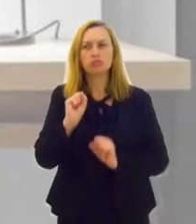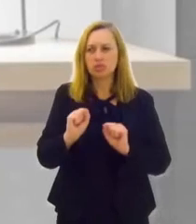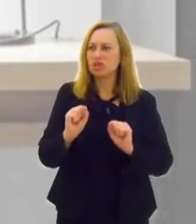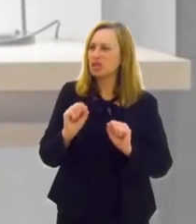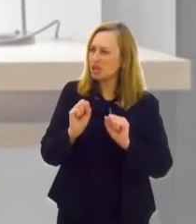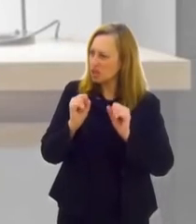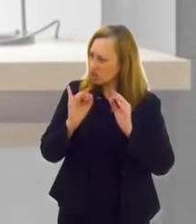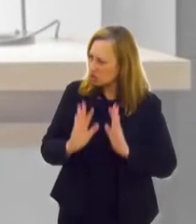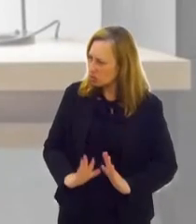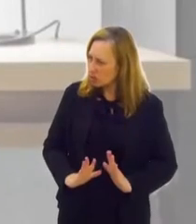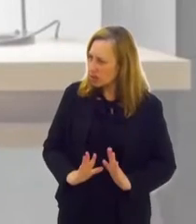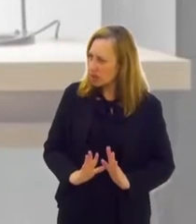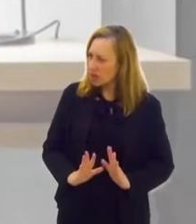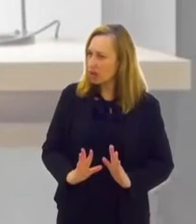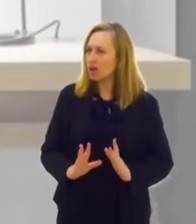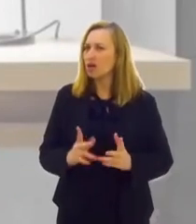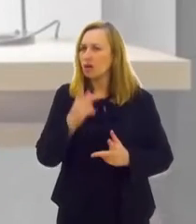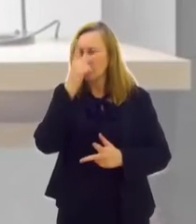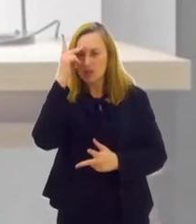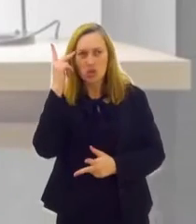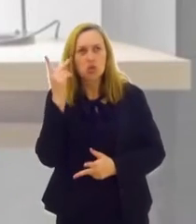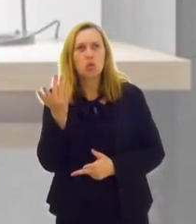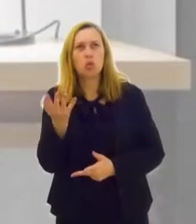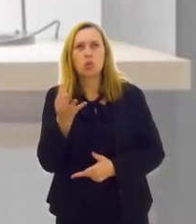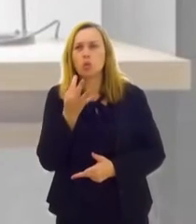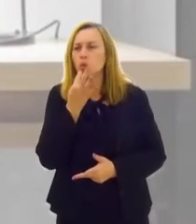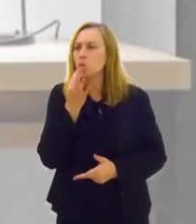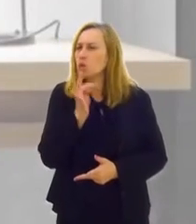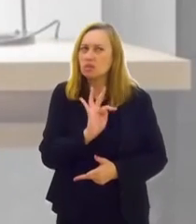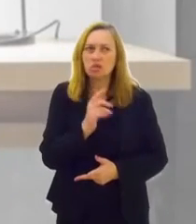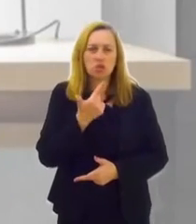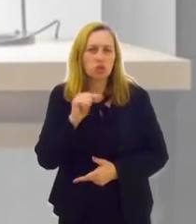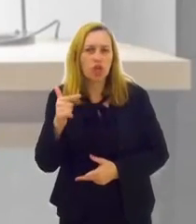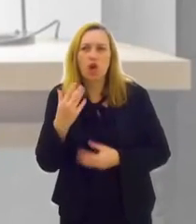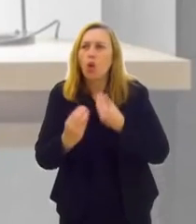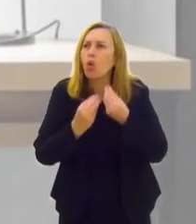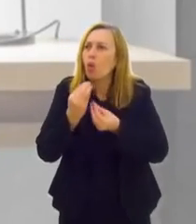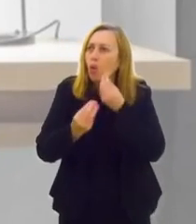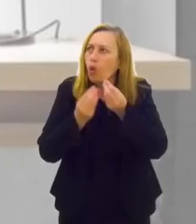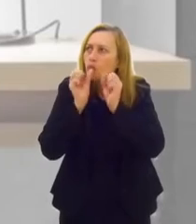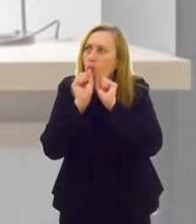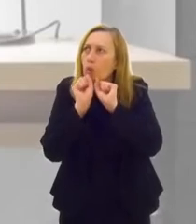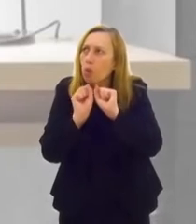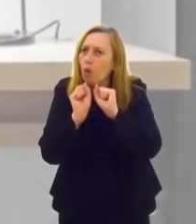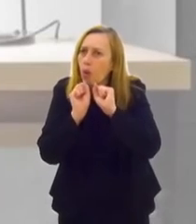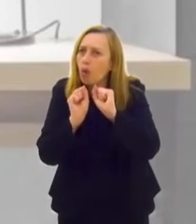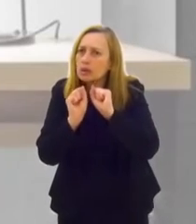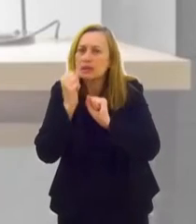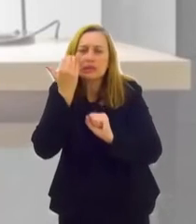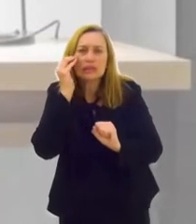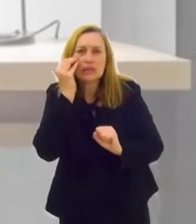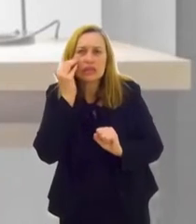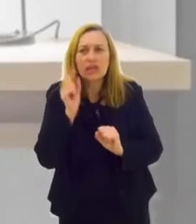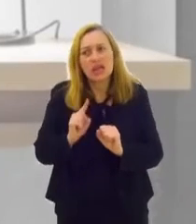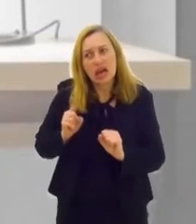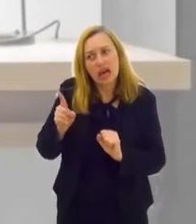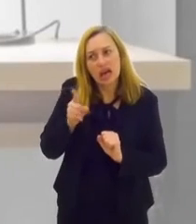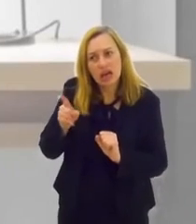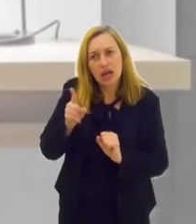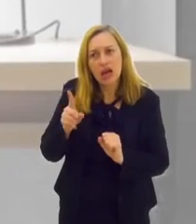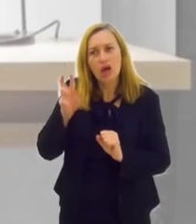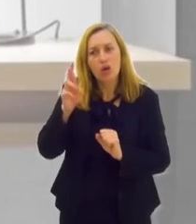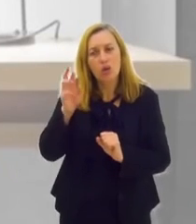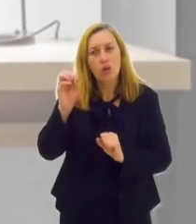podia explicar um pouco para o eleitor comum, a pessoa que não tem esse conhecimento, como que ela pode entender